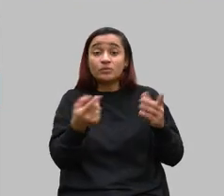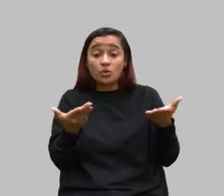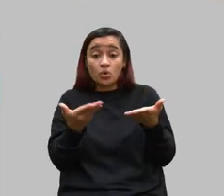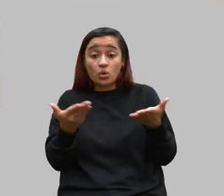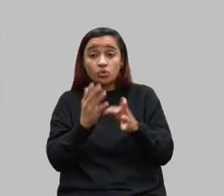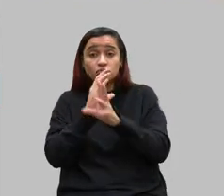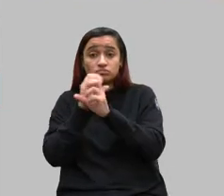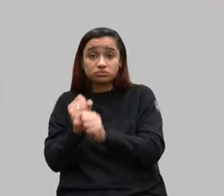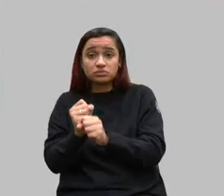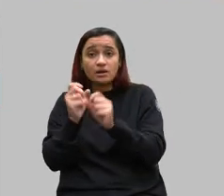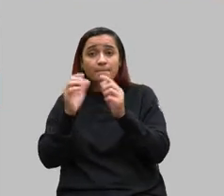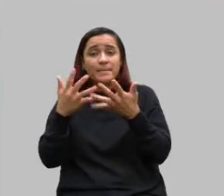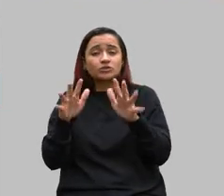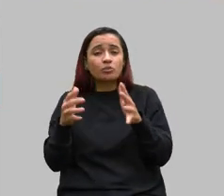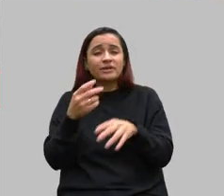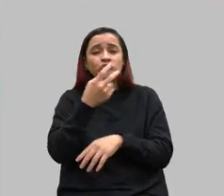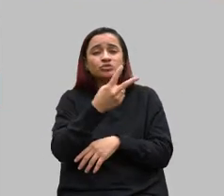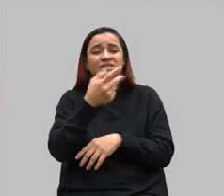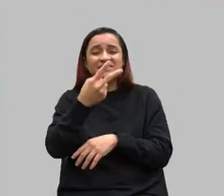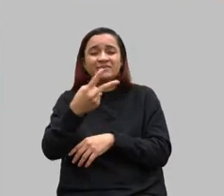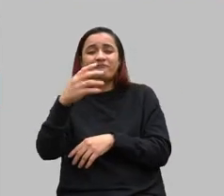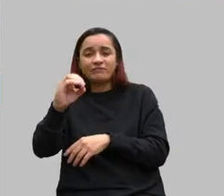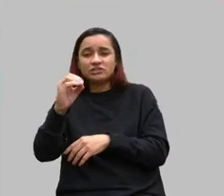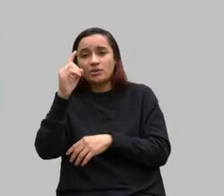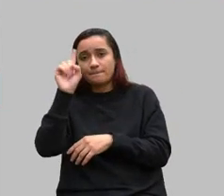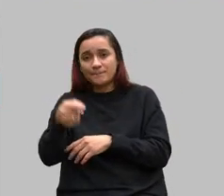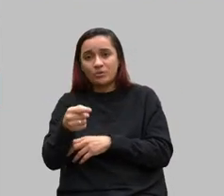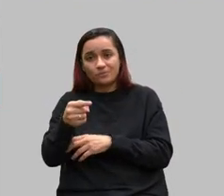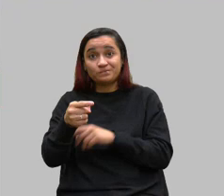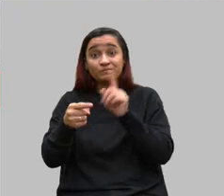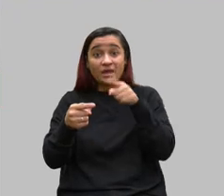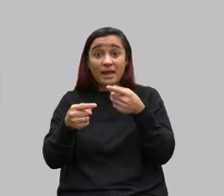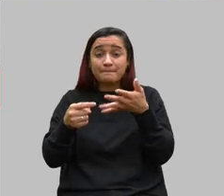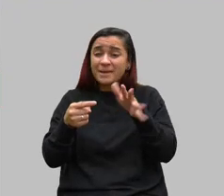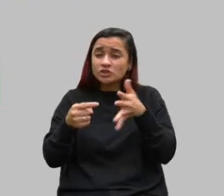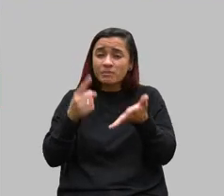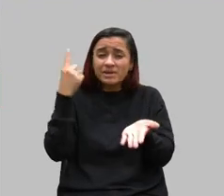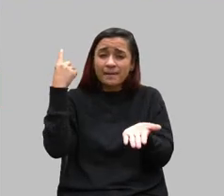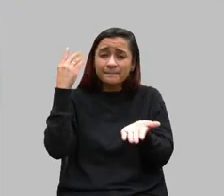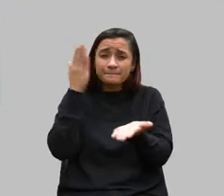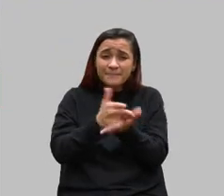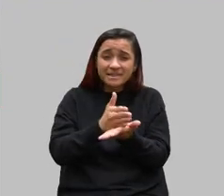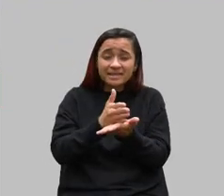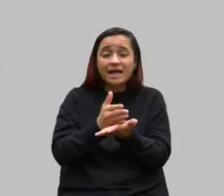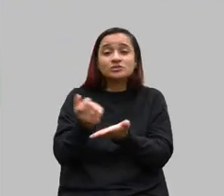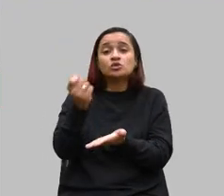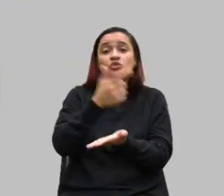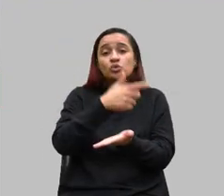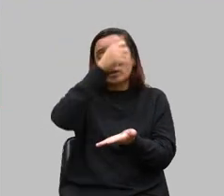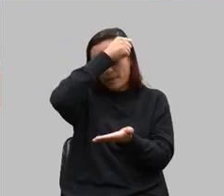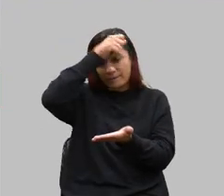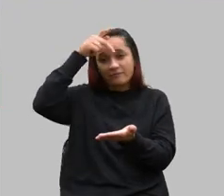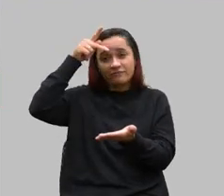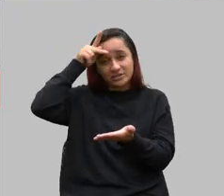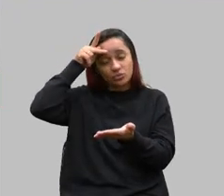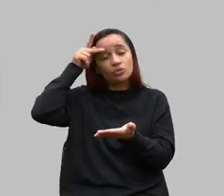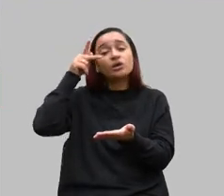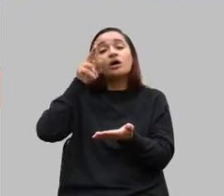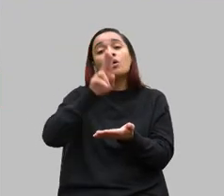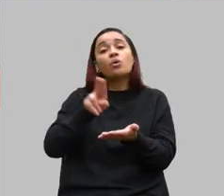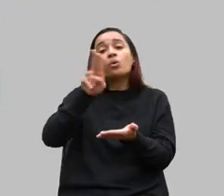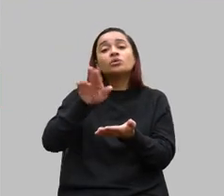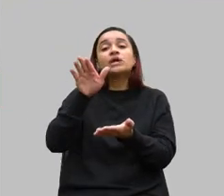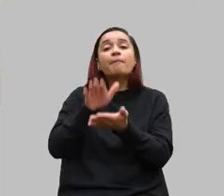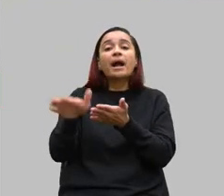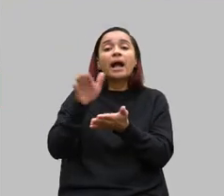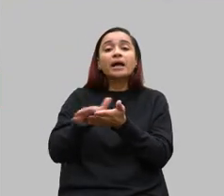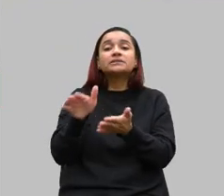torno de 220.000 isso é praticamente a metade do que a prefeitura de Juiz de Fora gasta de subsídio ao